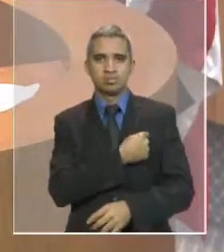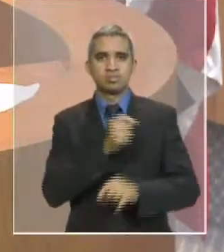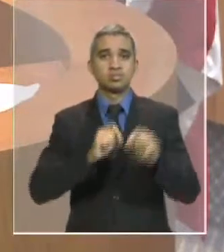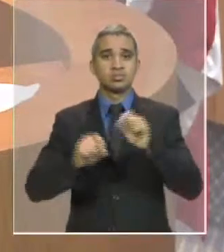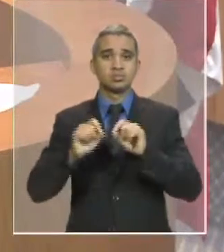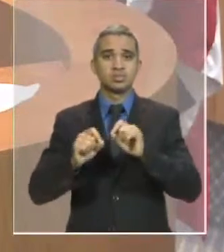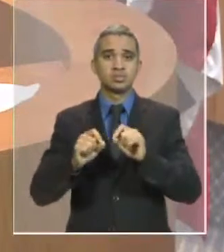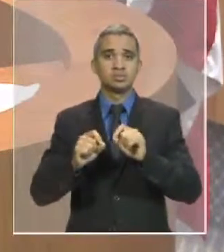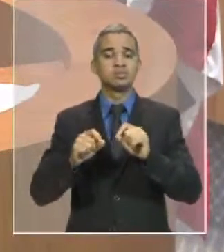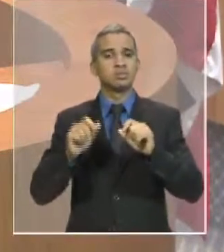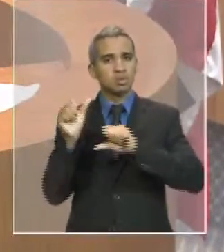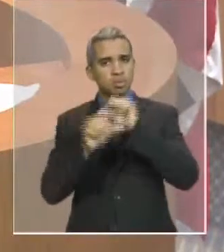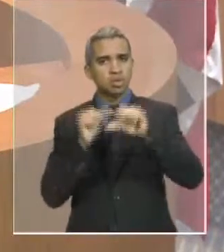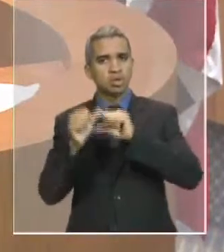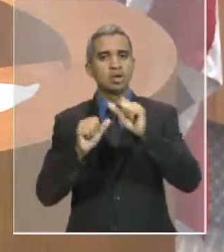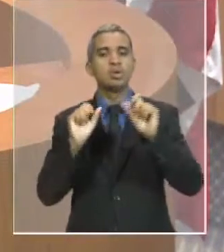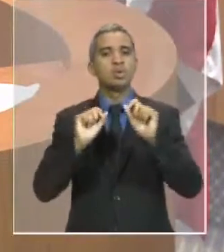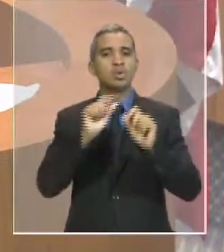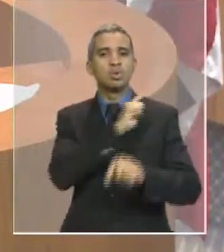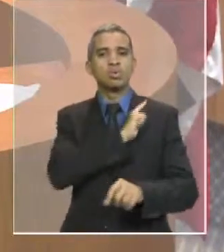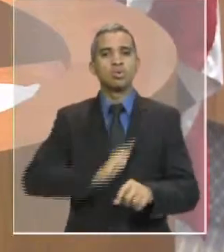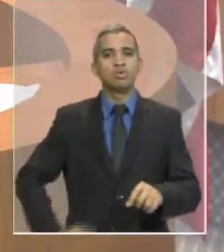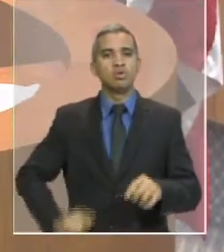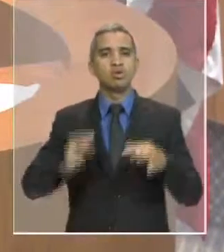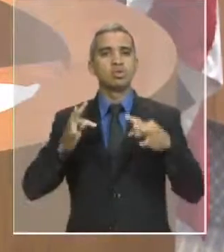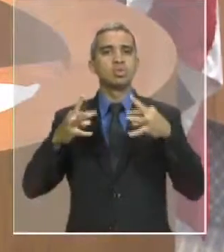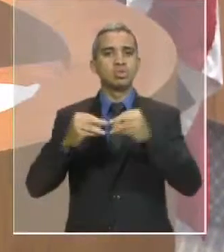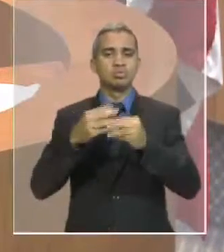meus. Esse é o slogan do governo Flávio Dino.